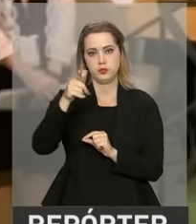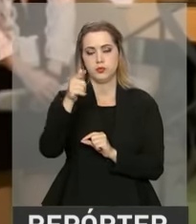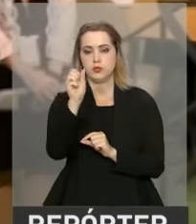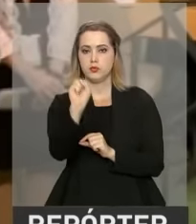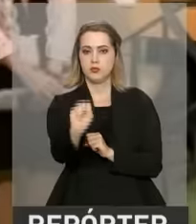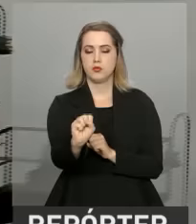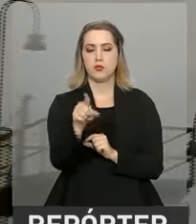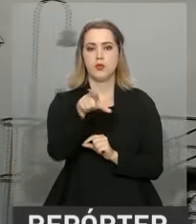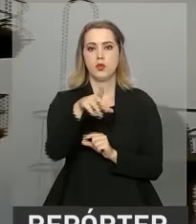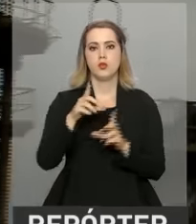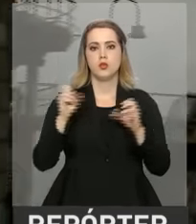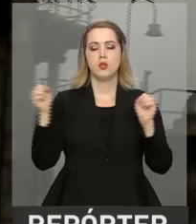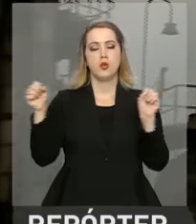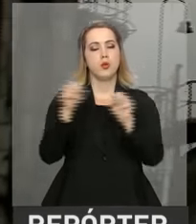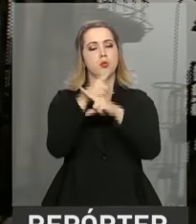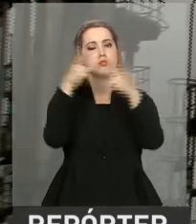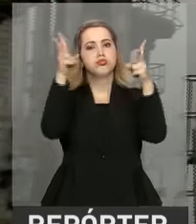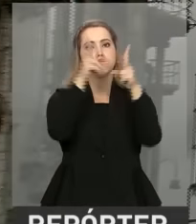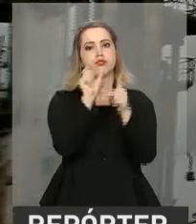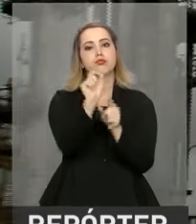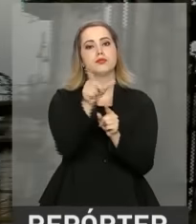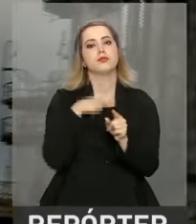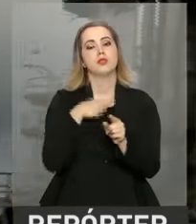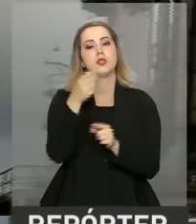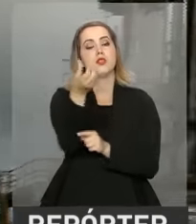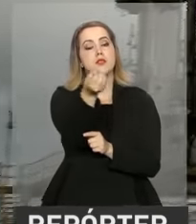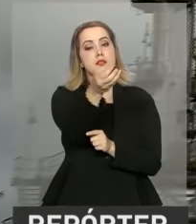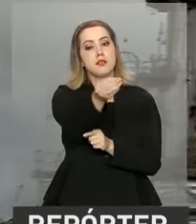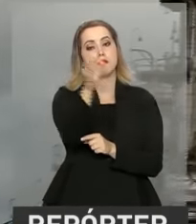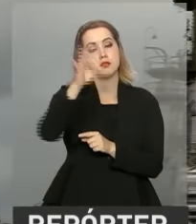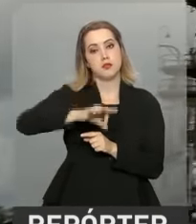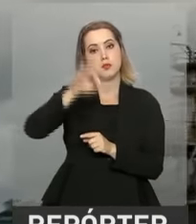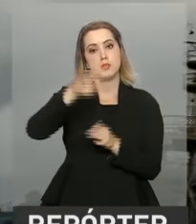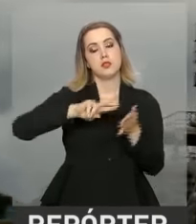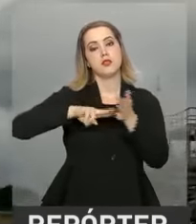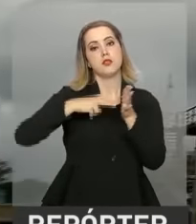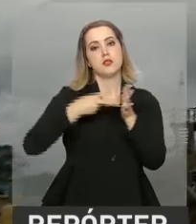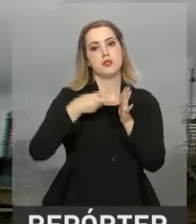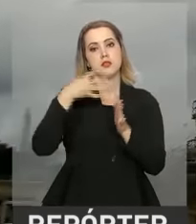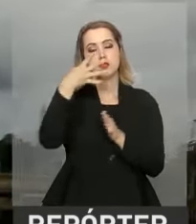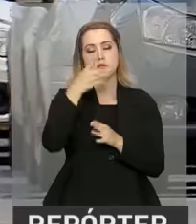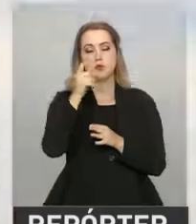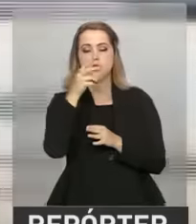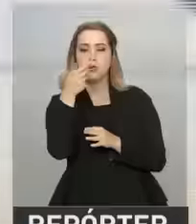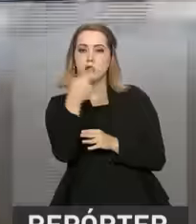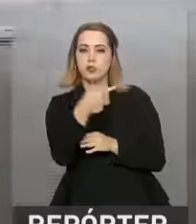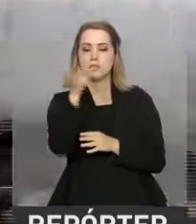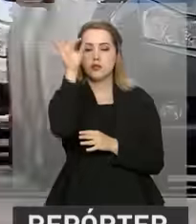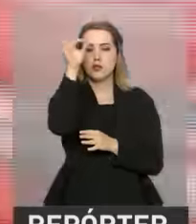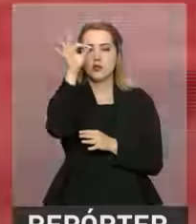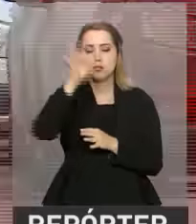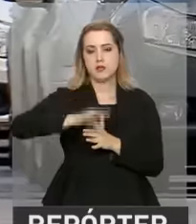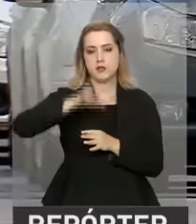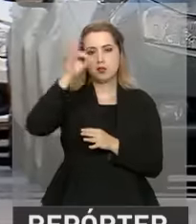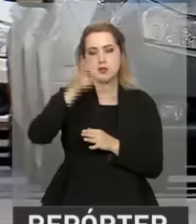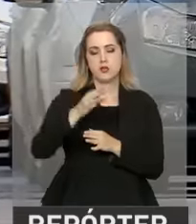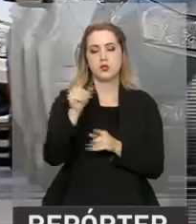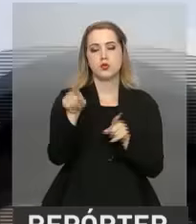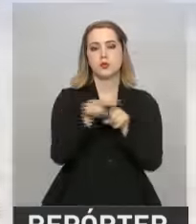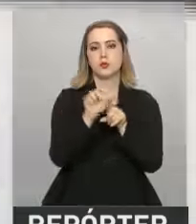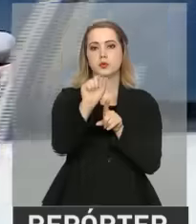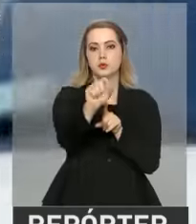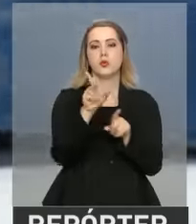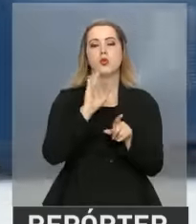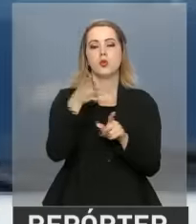na atmosfera. 60 países, que representam 47,5% das emissões de gases de efeito